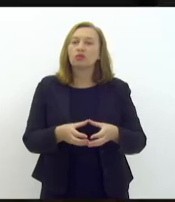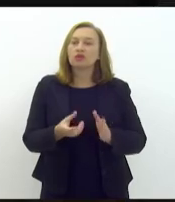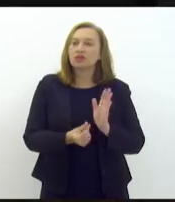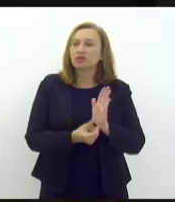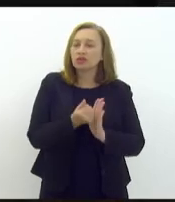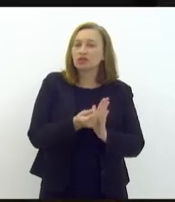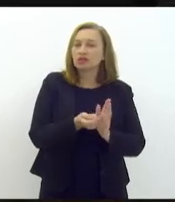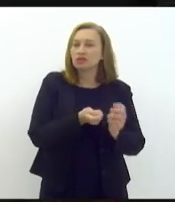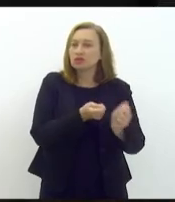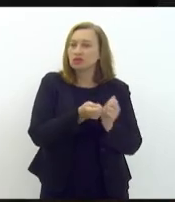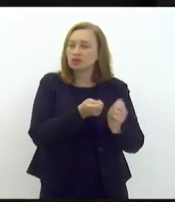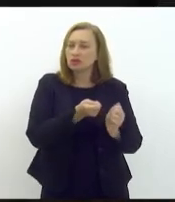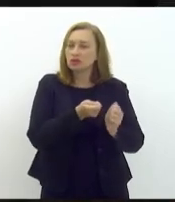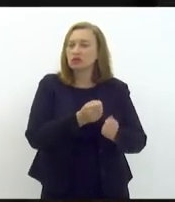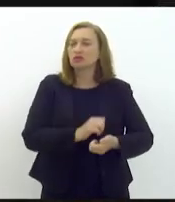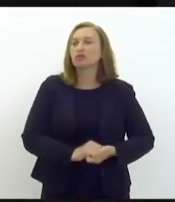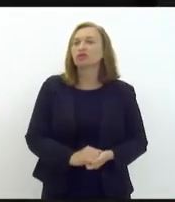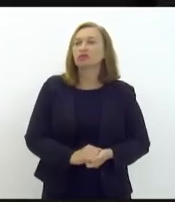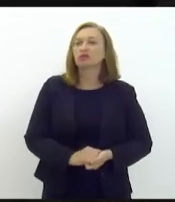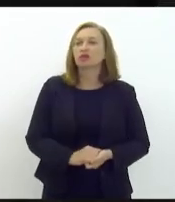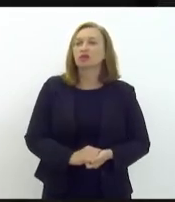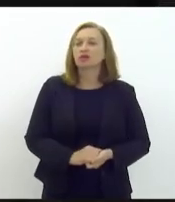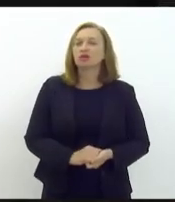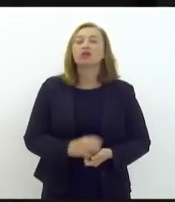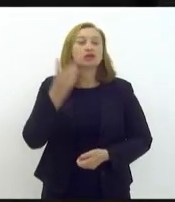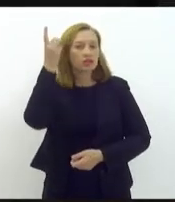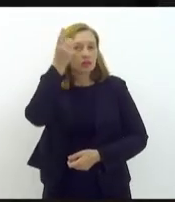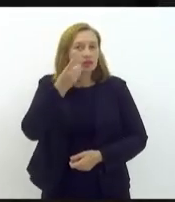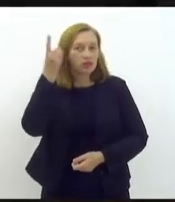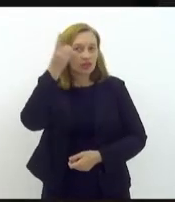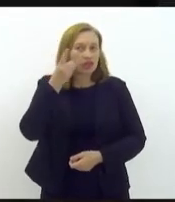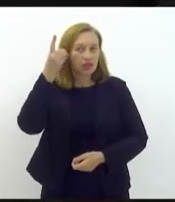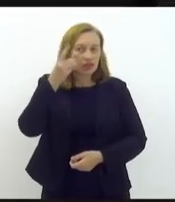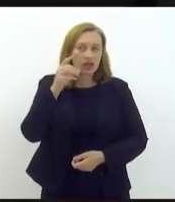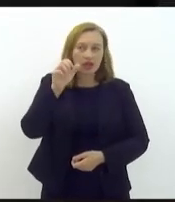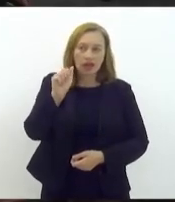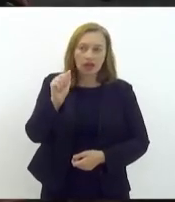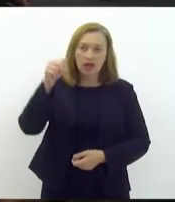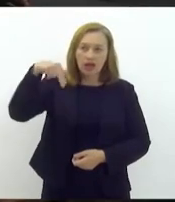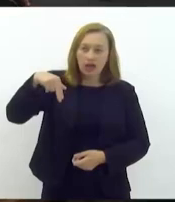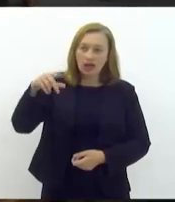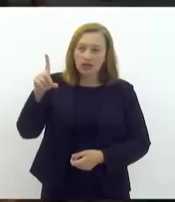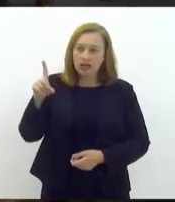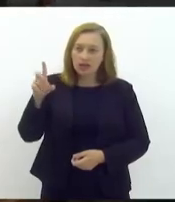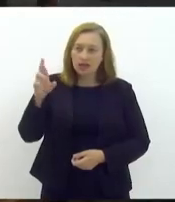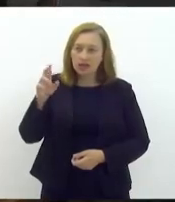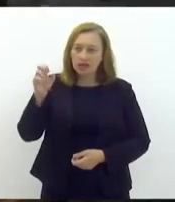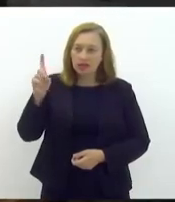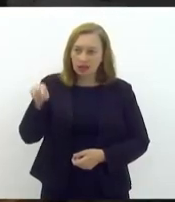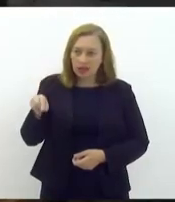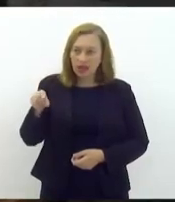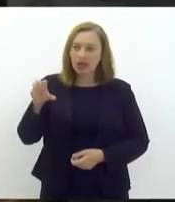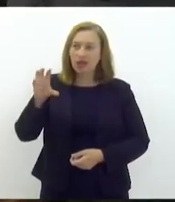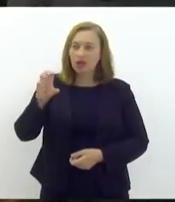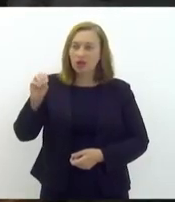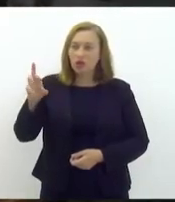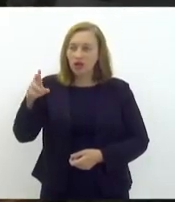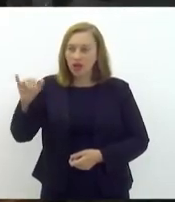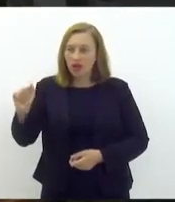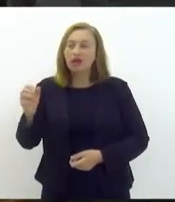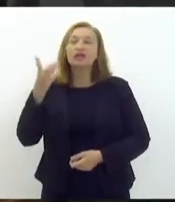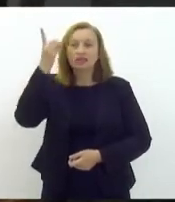orçamento Finanças fiscalização financeira e controle Deputado André Corrêa deputado